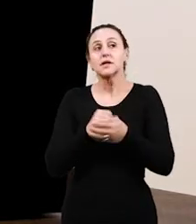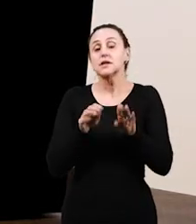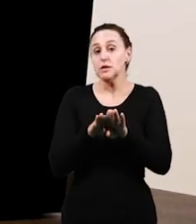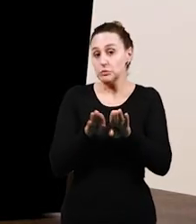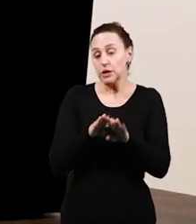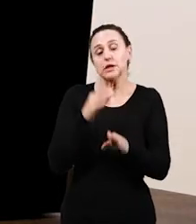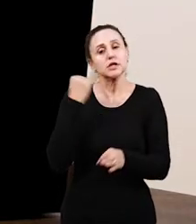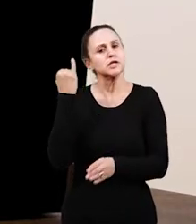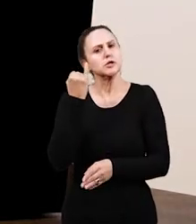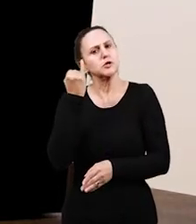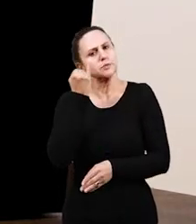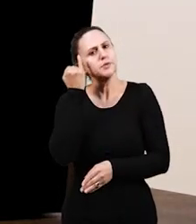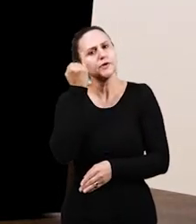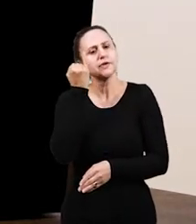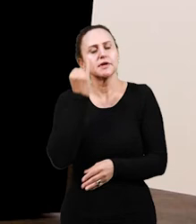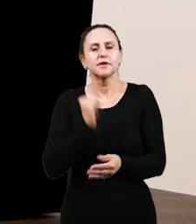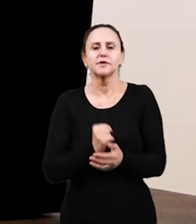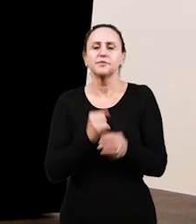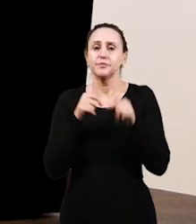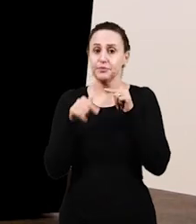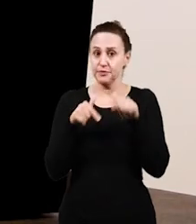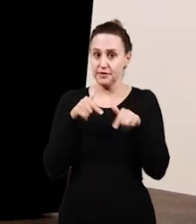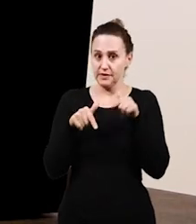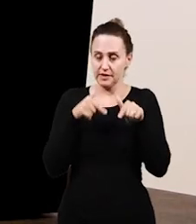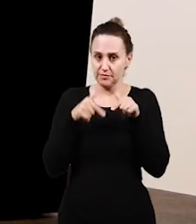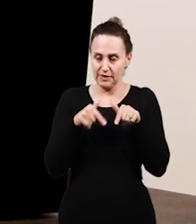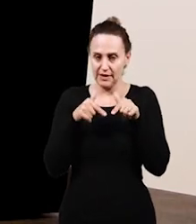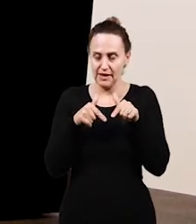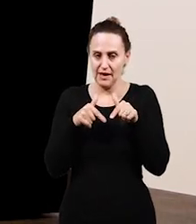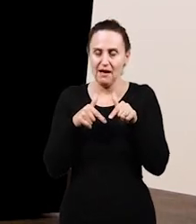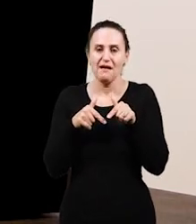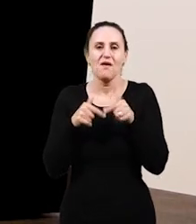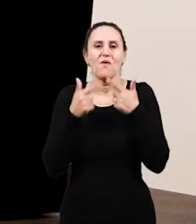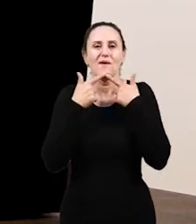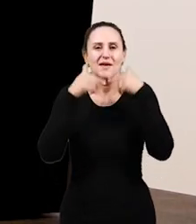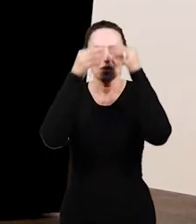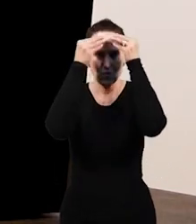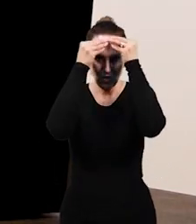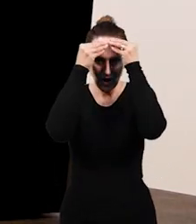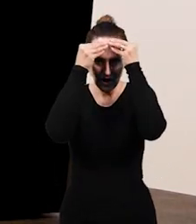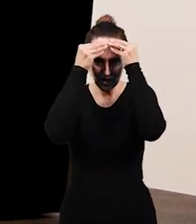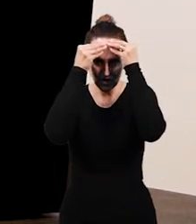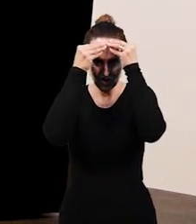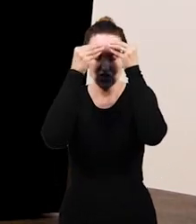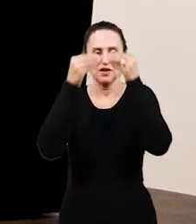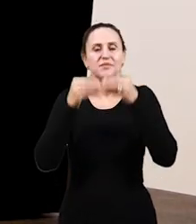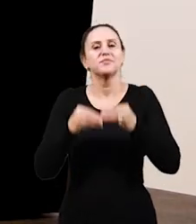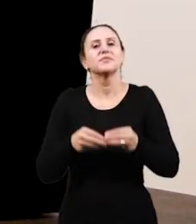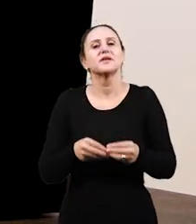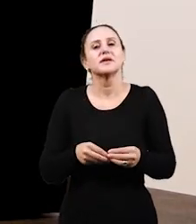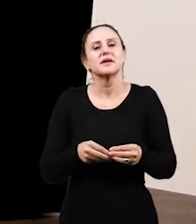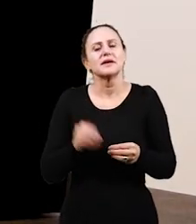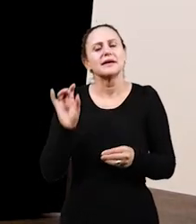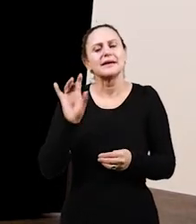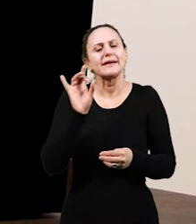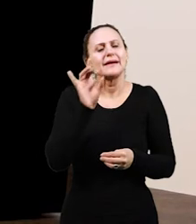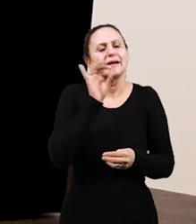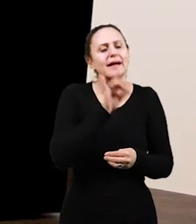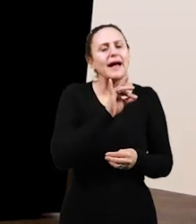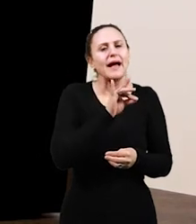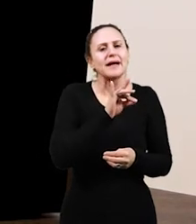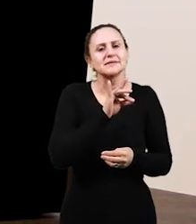importante é que quando a gente vai trabalhar com as funções da linguagem não essencialmente cada cada